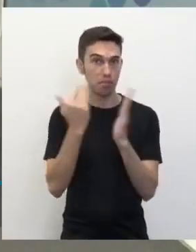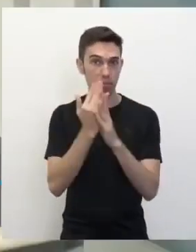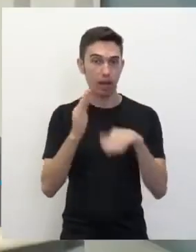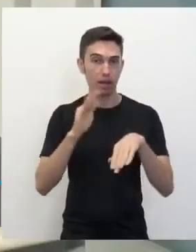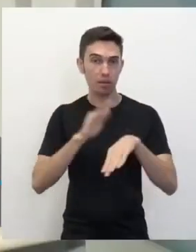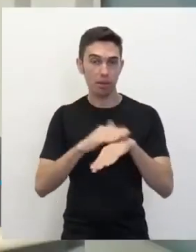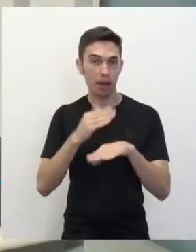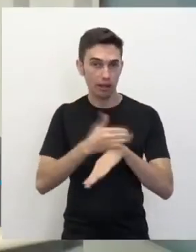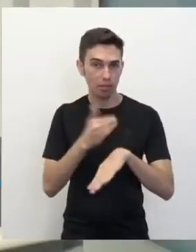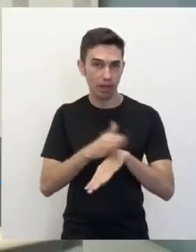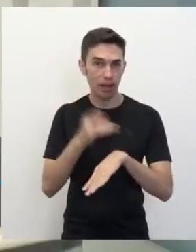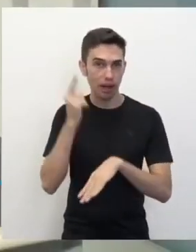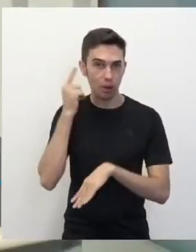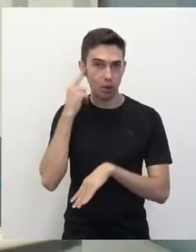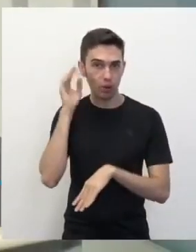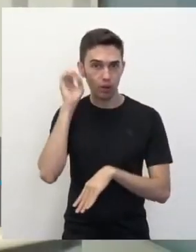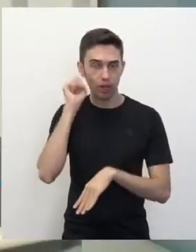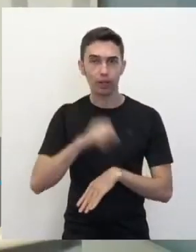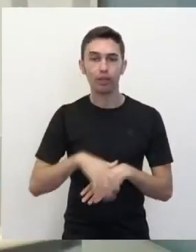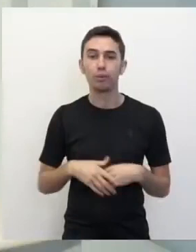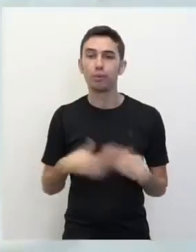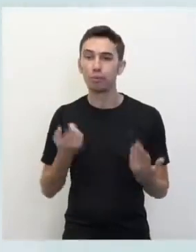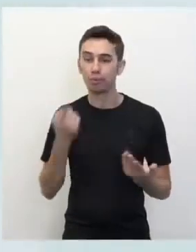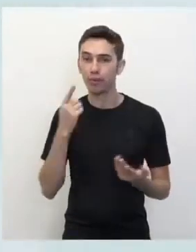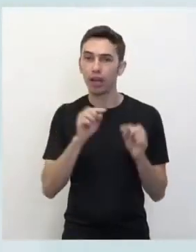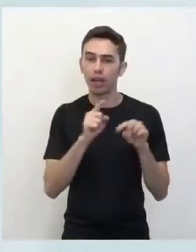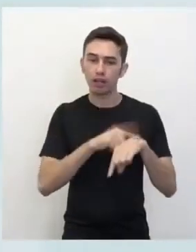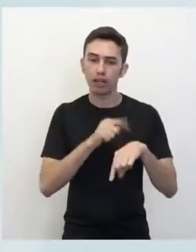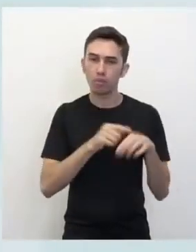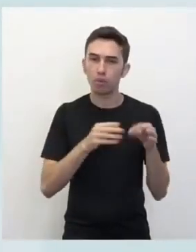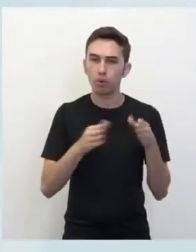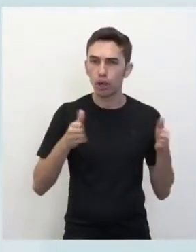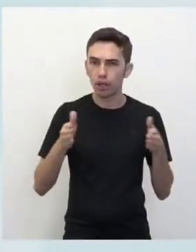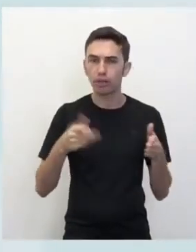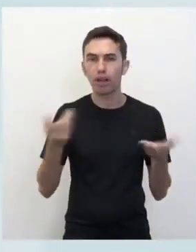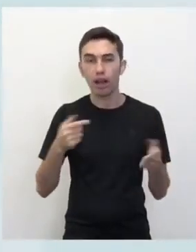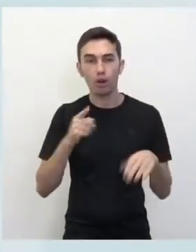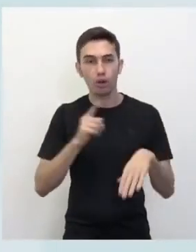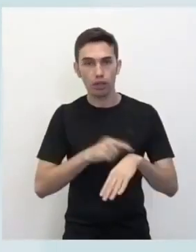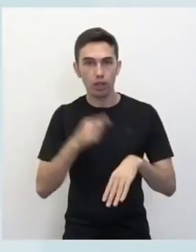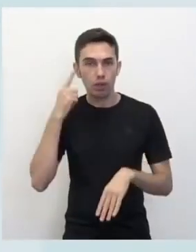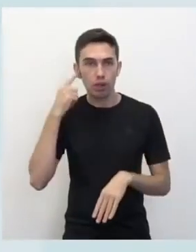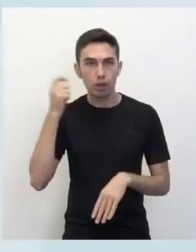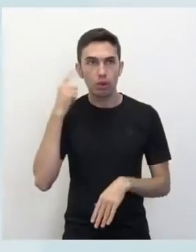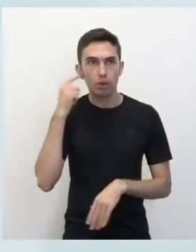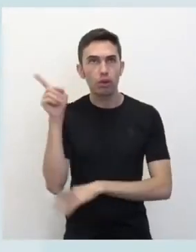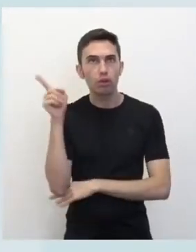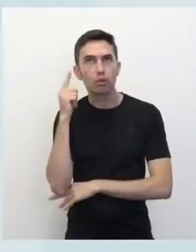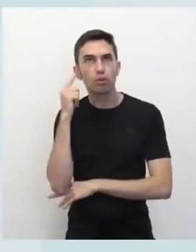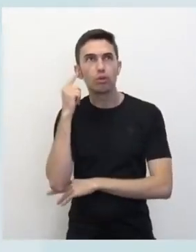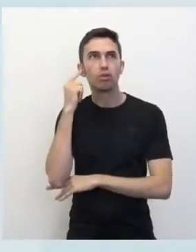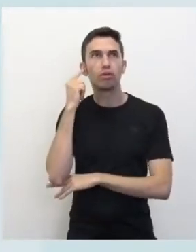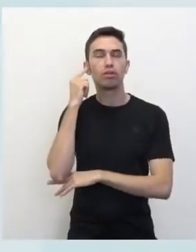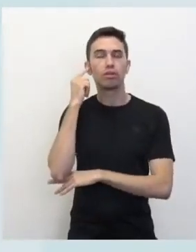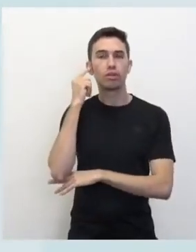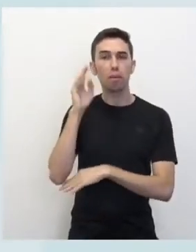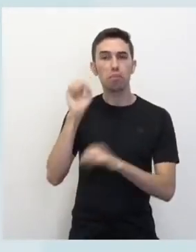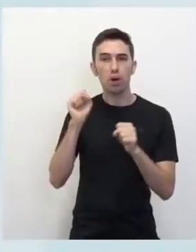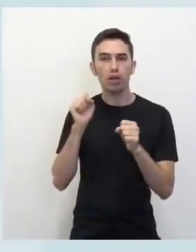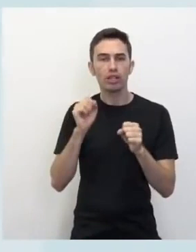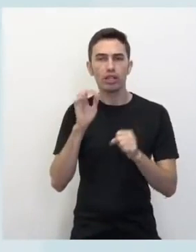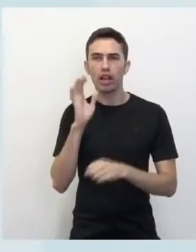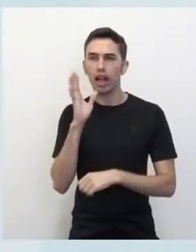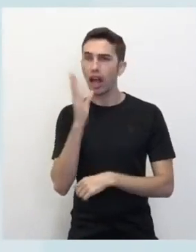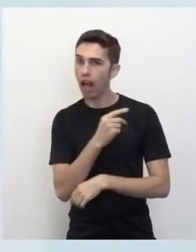Mais ginástica para o ouvido. Duração. A duração é o tempo que o som permanece em nossos ouvidos. Isso pode ser longa ou